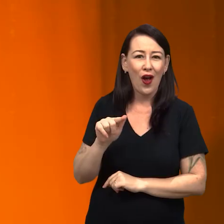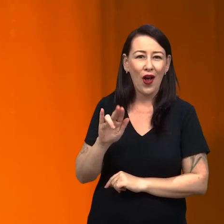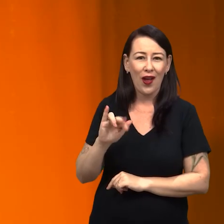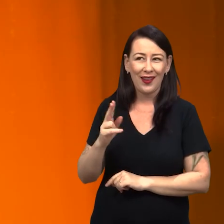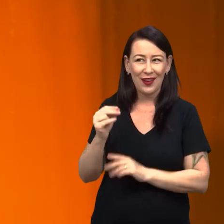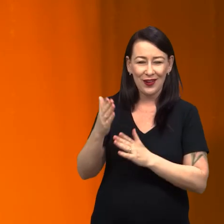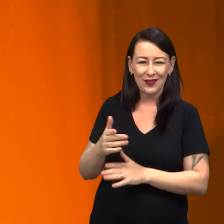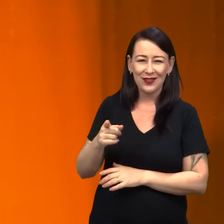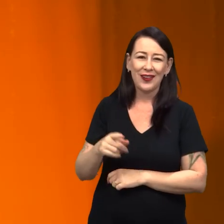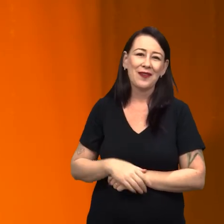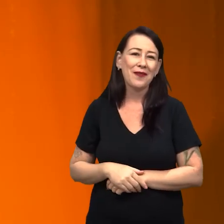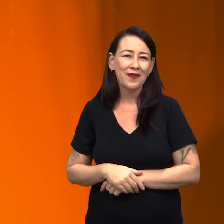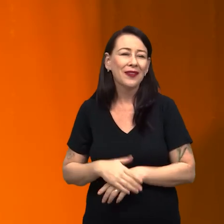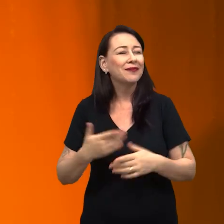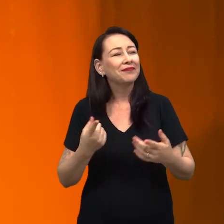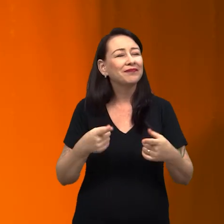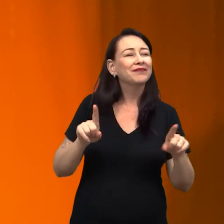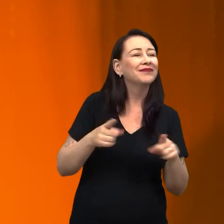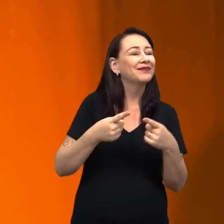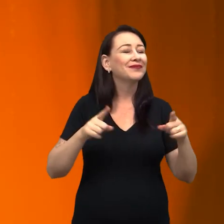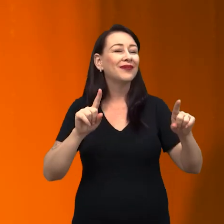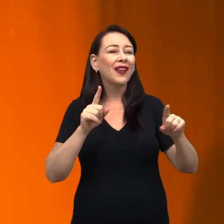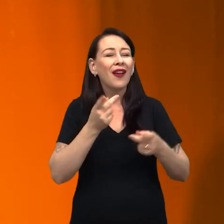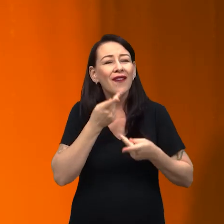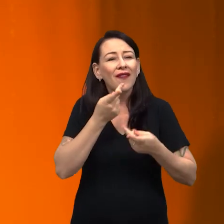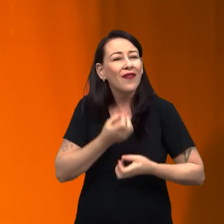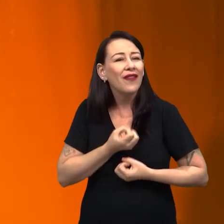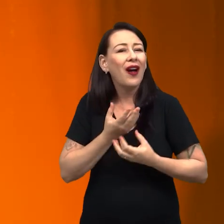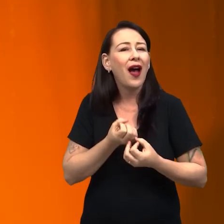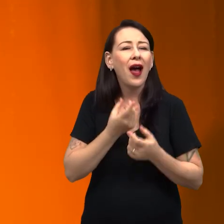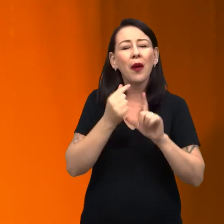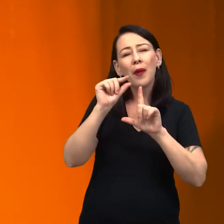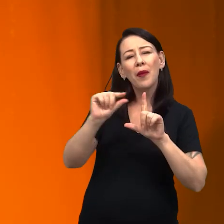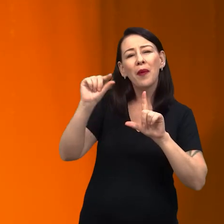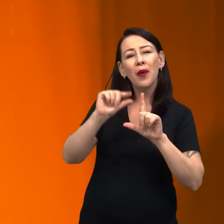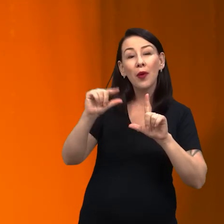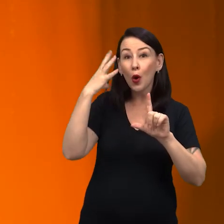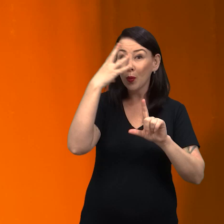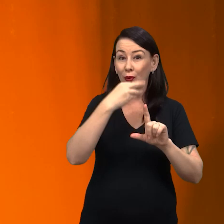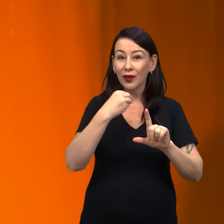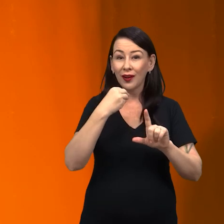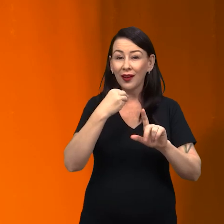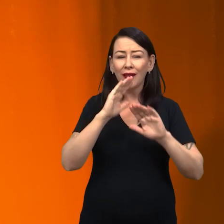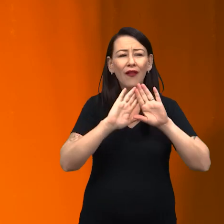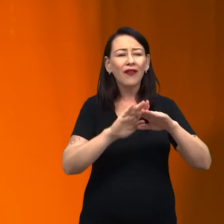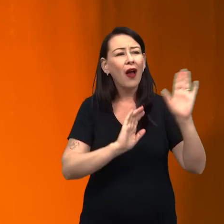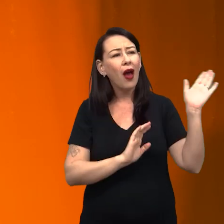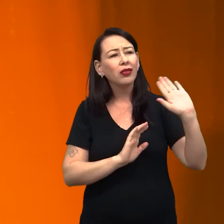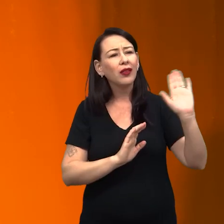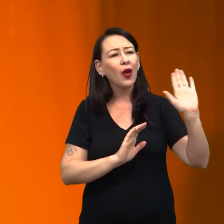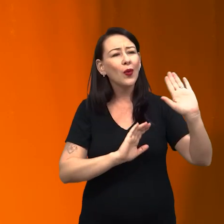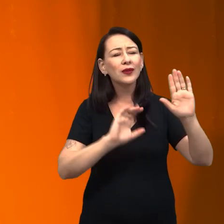ali agora, entra dentro dessa roda, diga um verso bem bonito, diga adeus